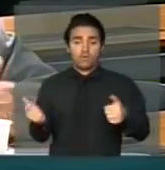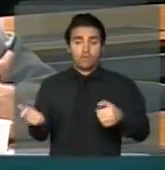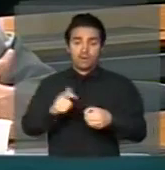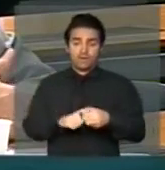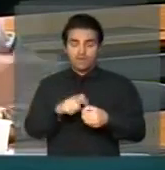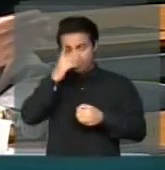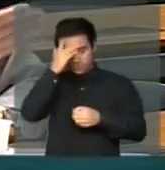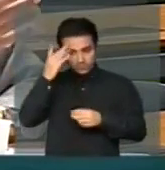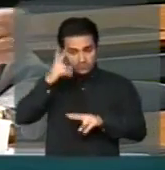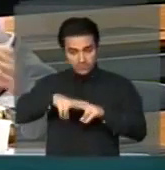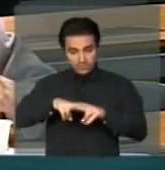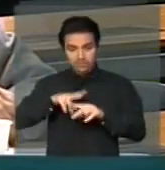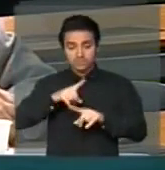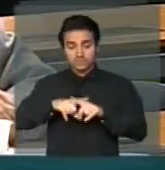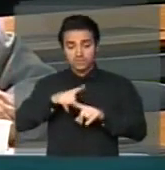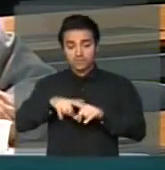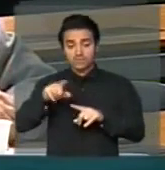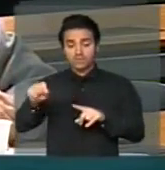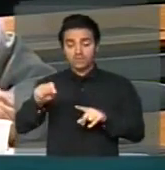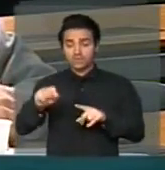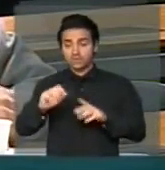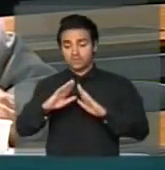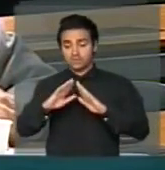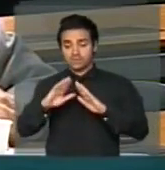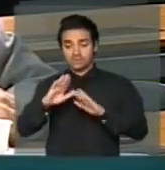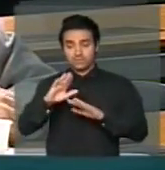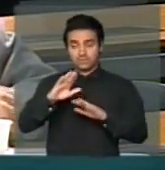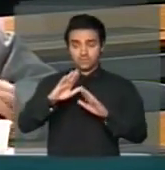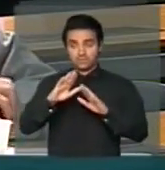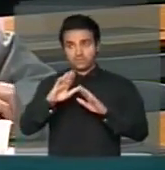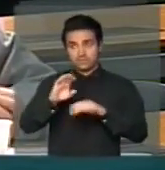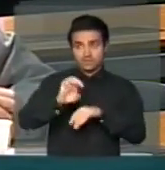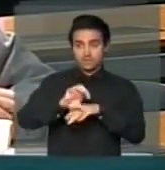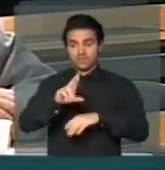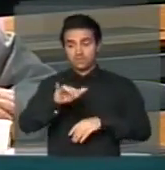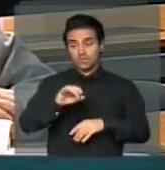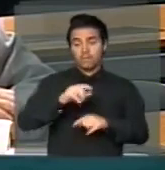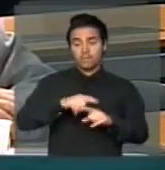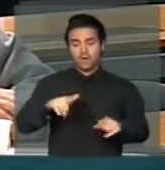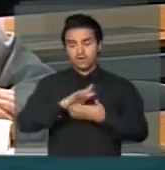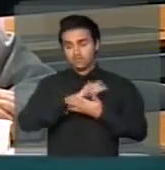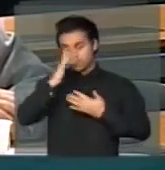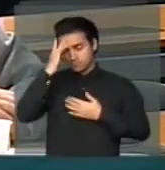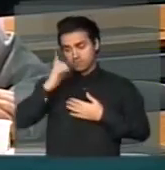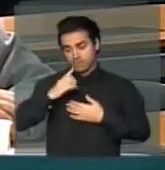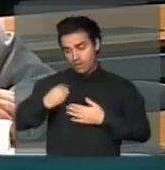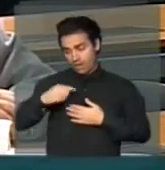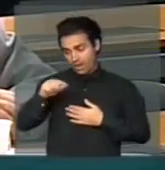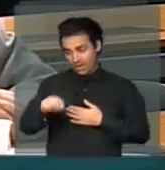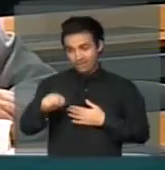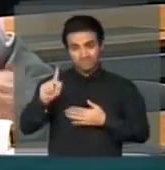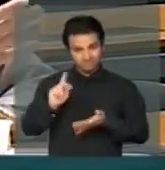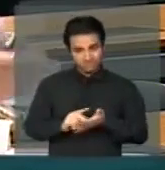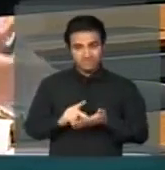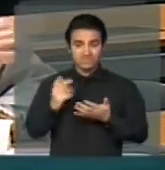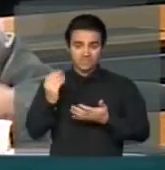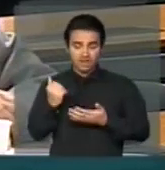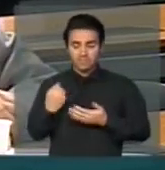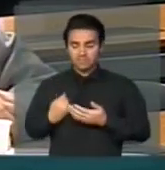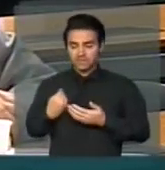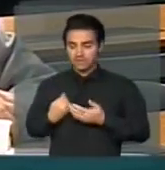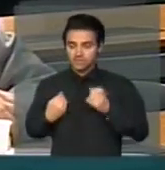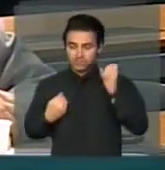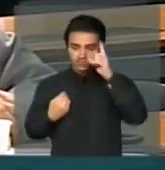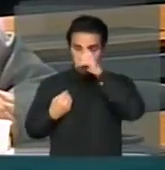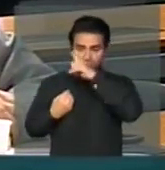preso até porque diz que a escola do crime está nos presídios Mas eu acredito tem aqueles que estão lá reconhecem os seus suas soas